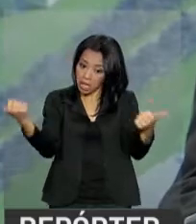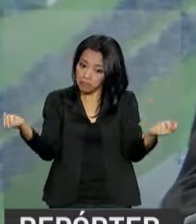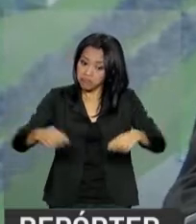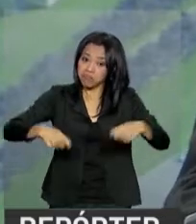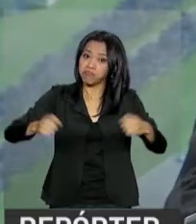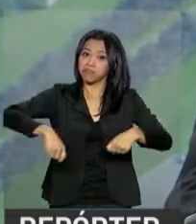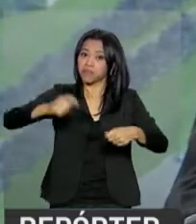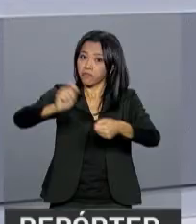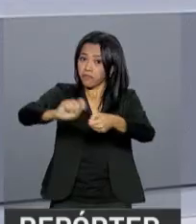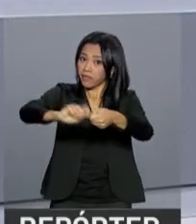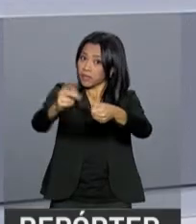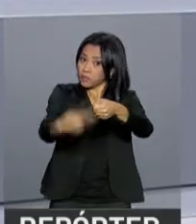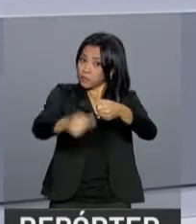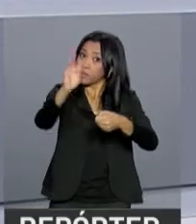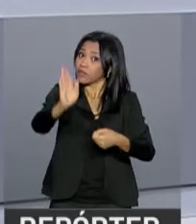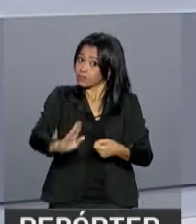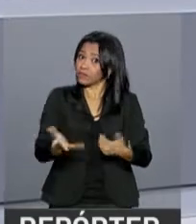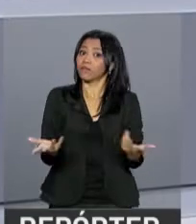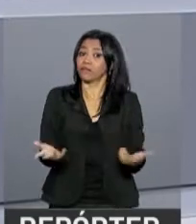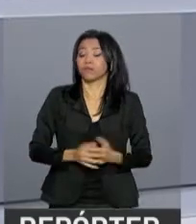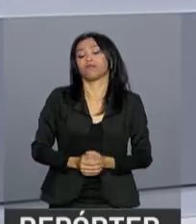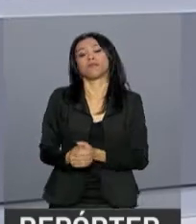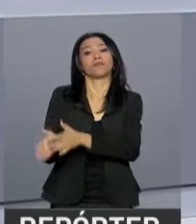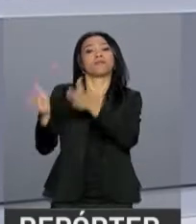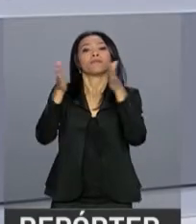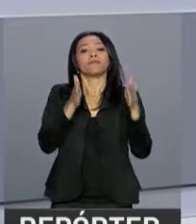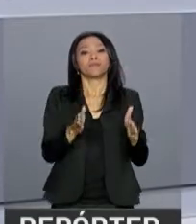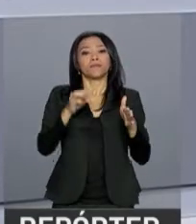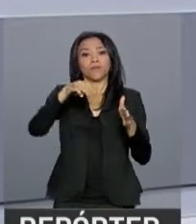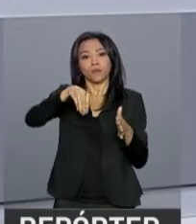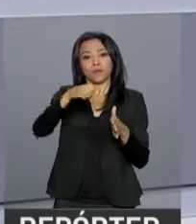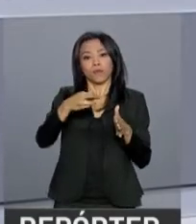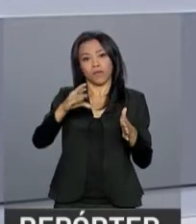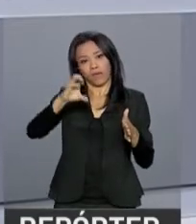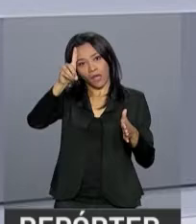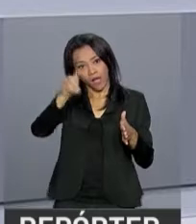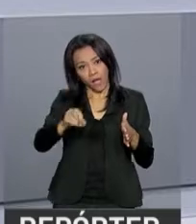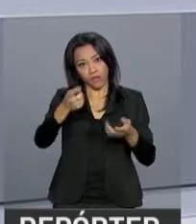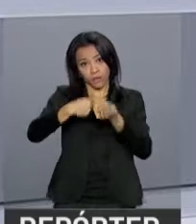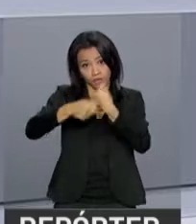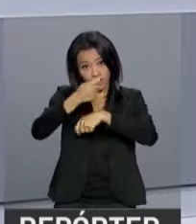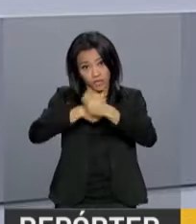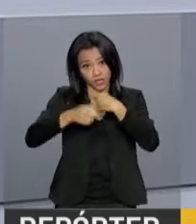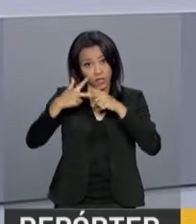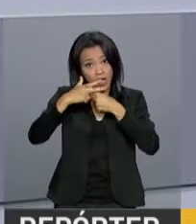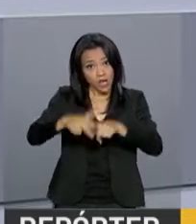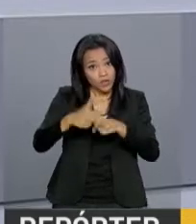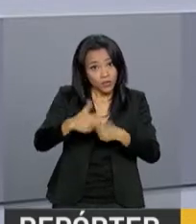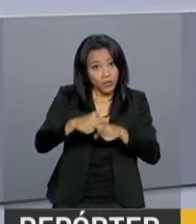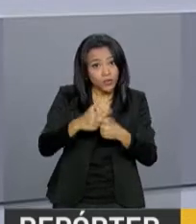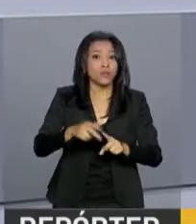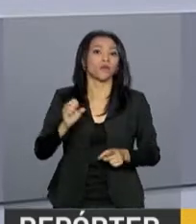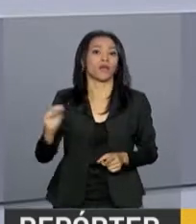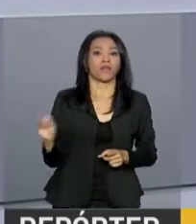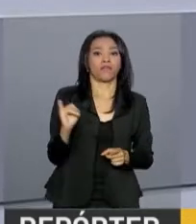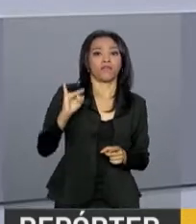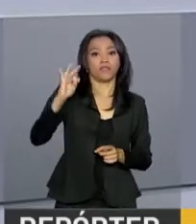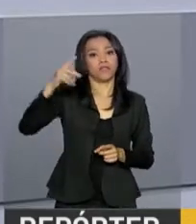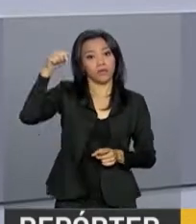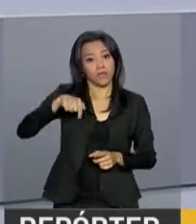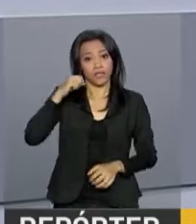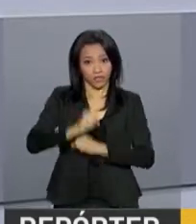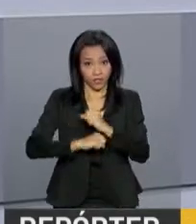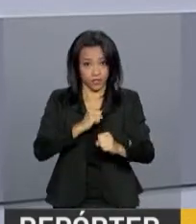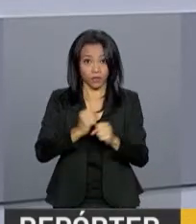cientistas o mercado financeiro fez um novo ajuste na estimativa de inflação deste ano que agora passou